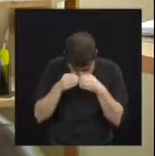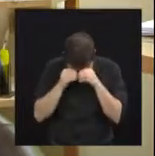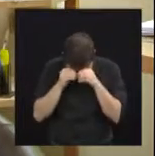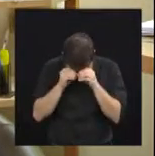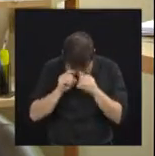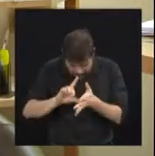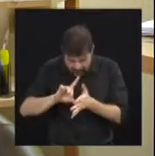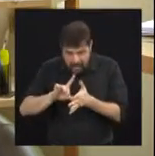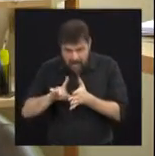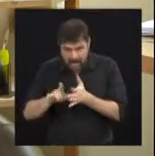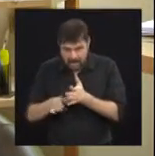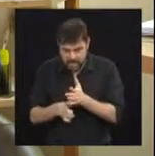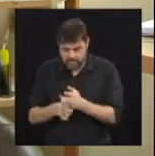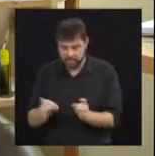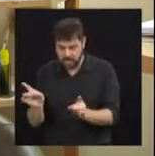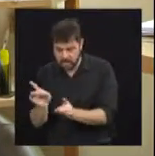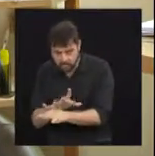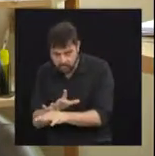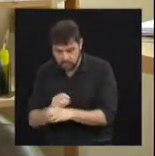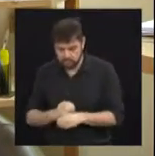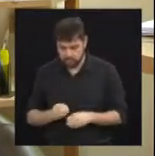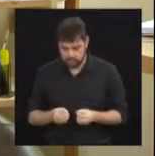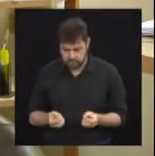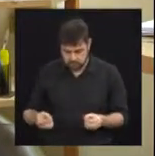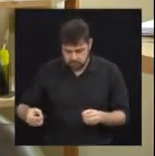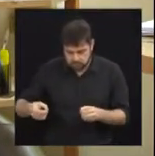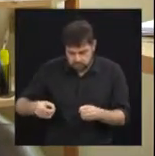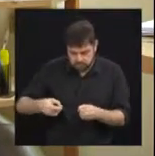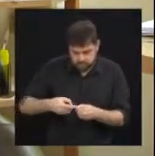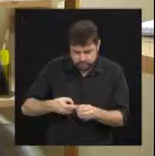a fertilização em laboratório para formar os embriões.